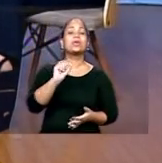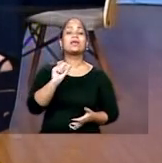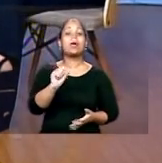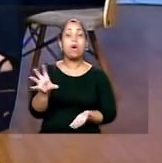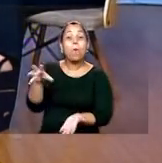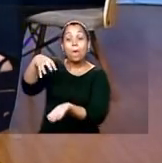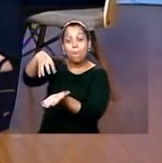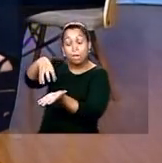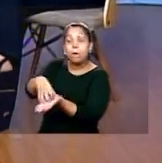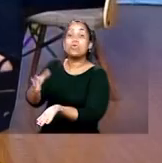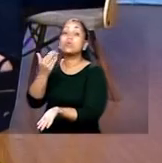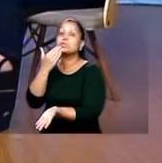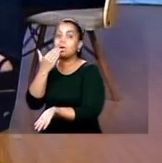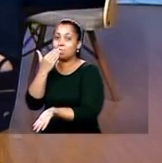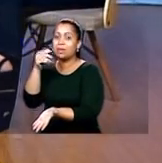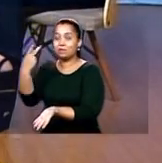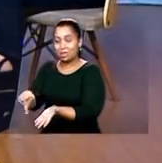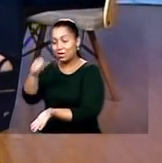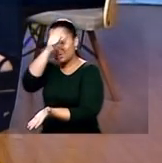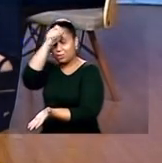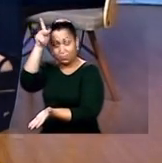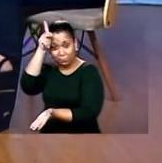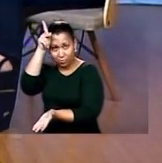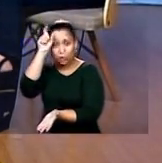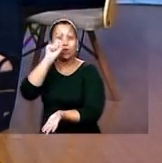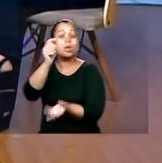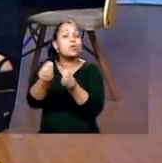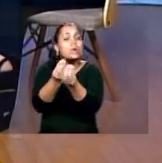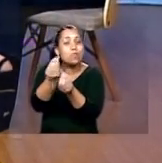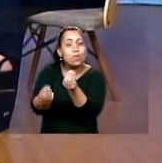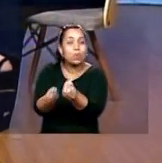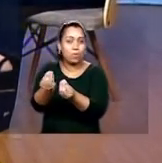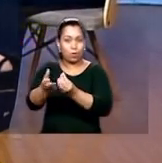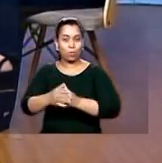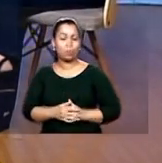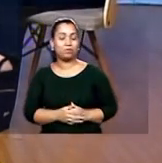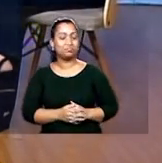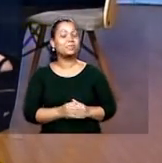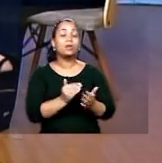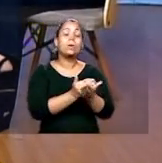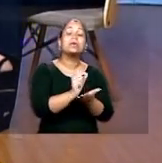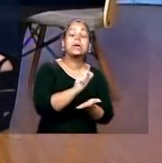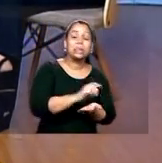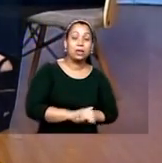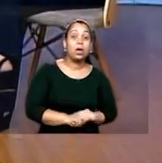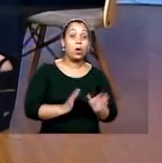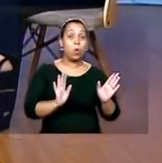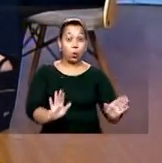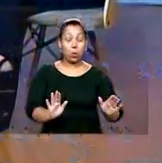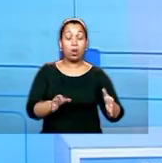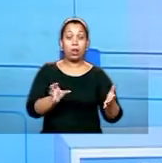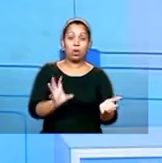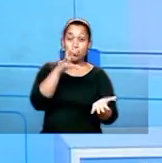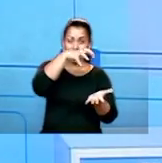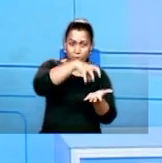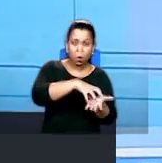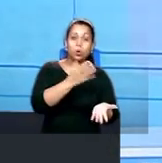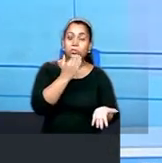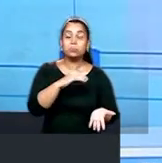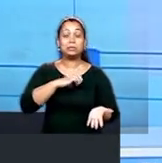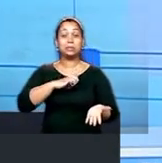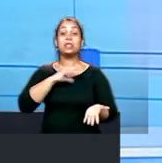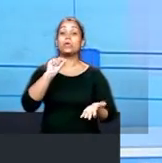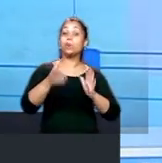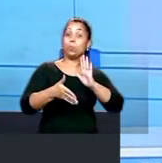de Alimentos do município e como é que ele funciona. Quem começa? Posso falar? O Banco de Alimentos, ele tem